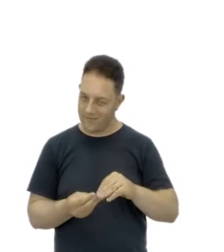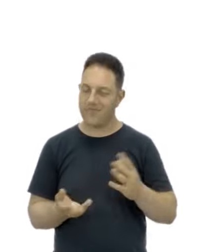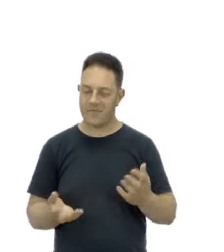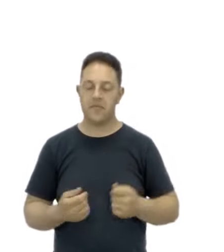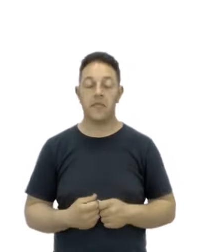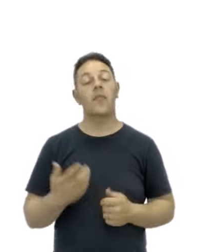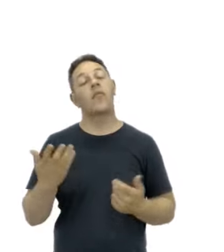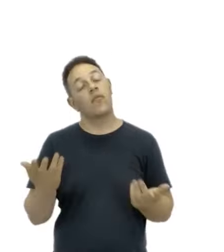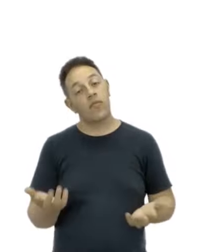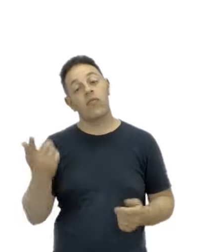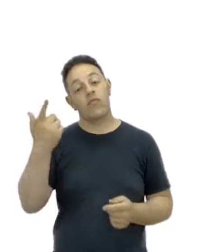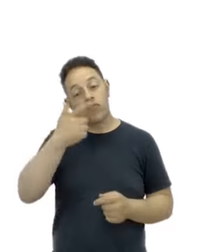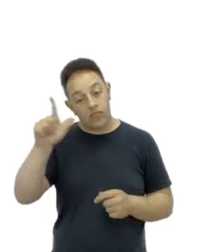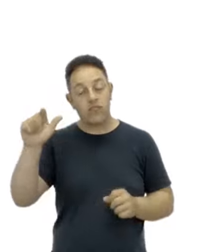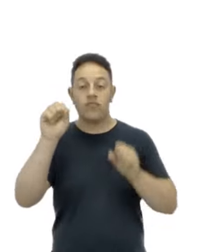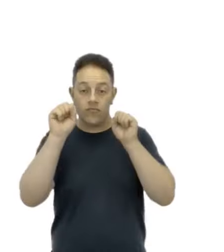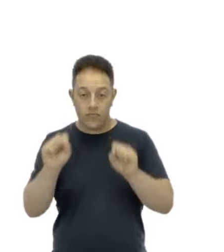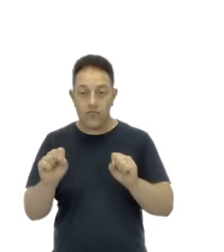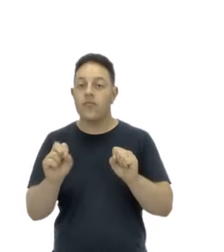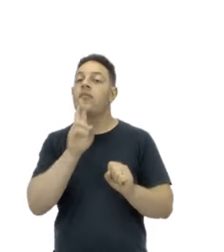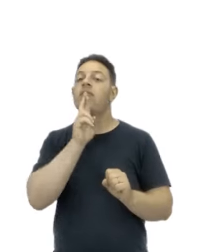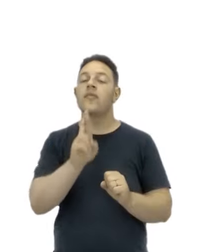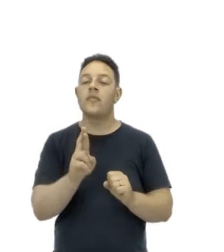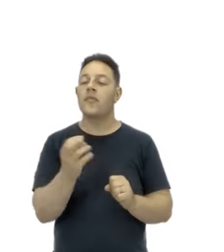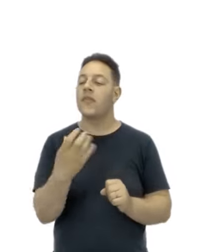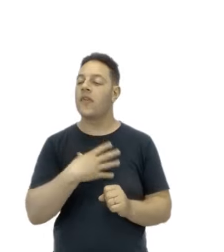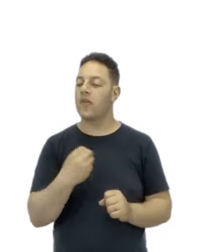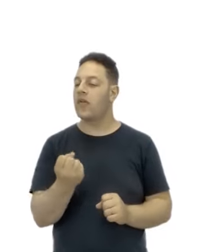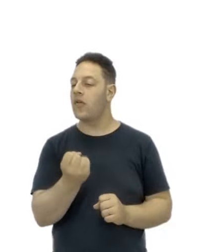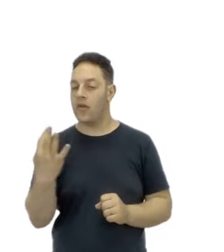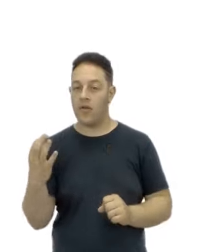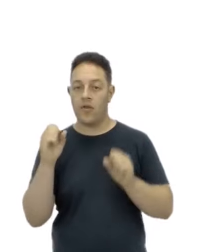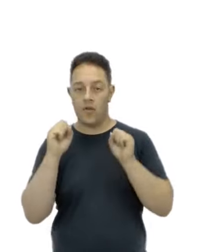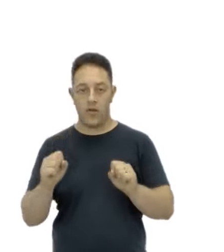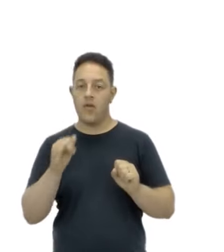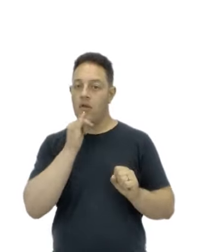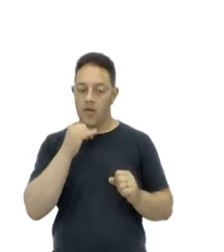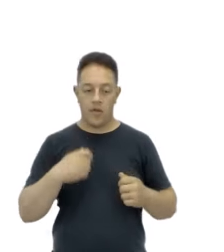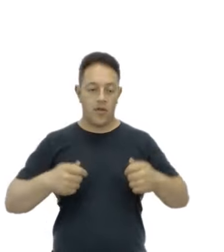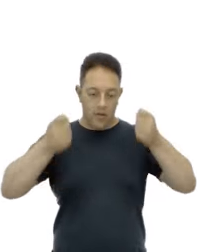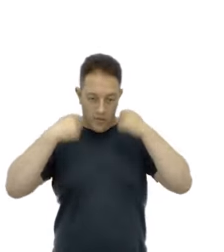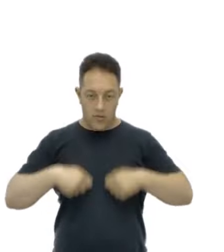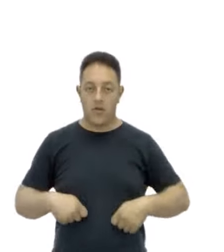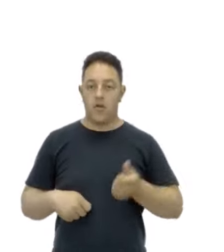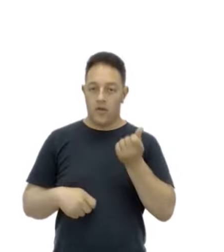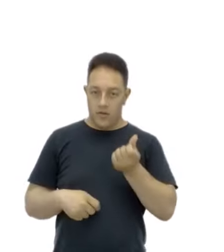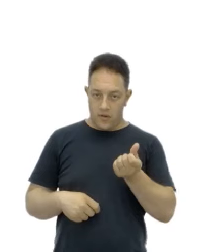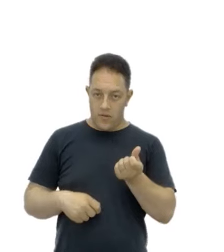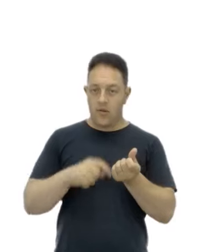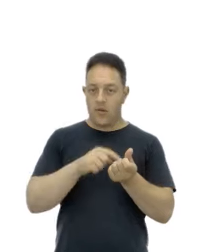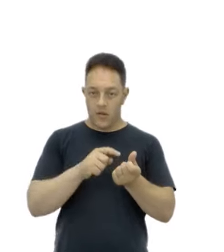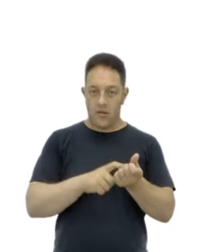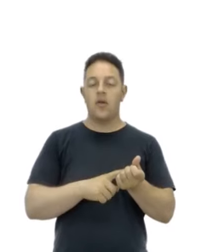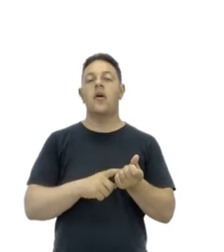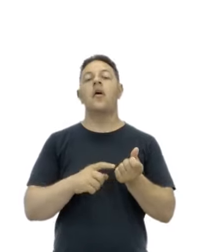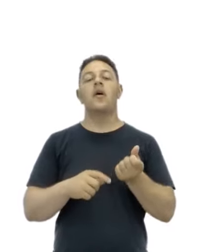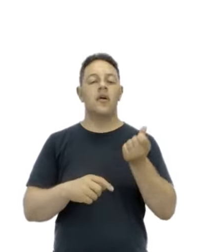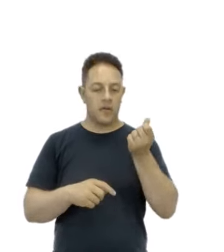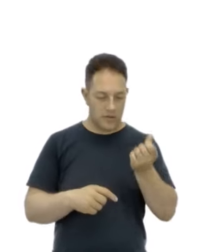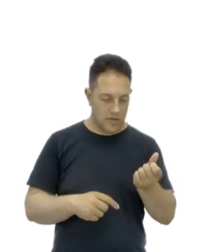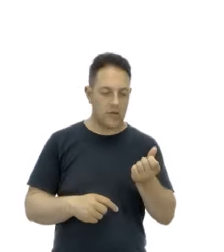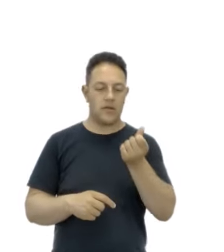18. A outra maneira de pensar seria distribuir 6 peças, 6 peças e 6 peças,